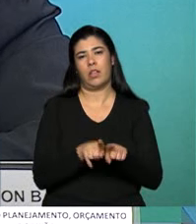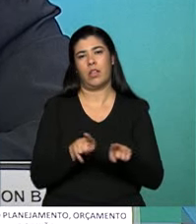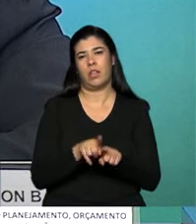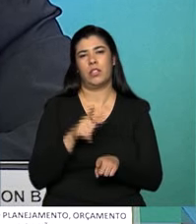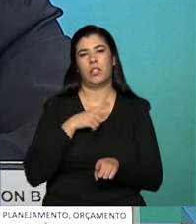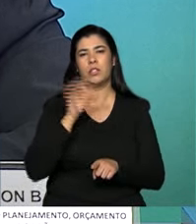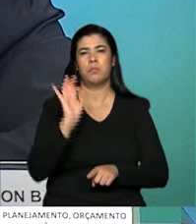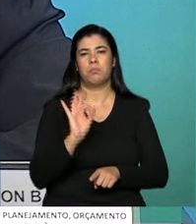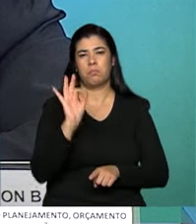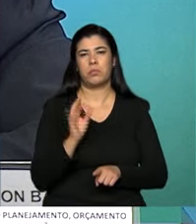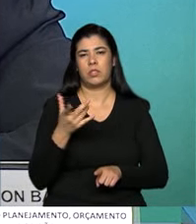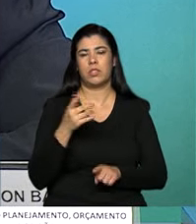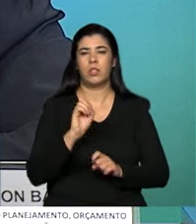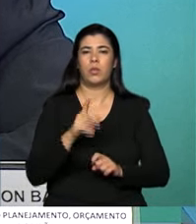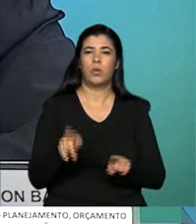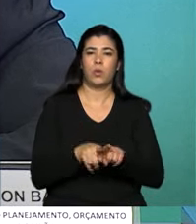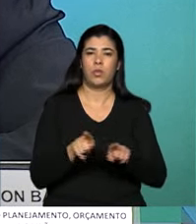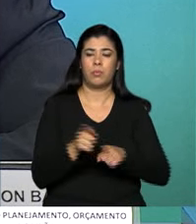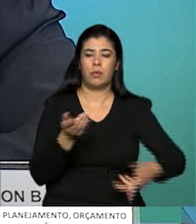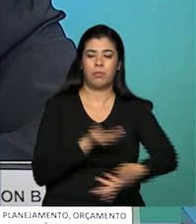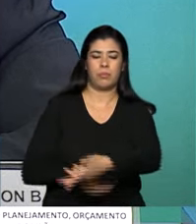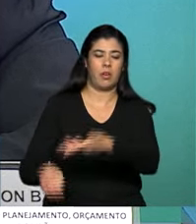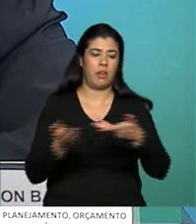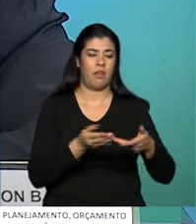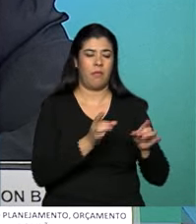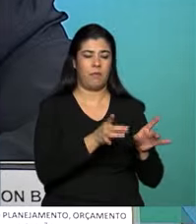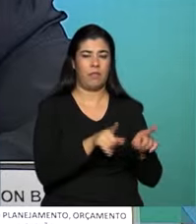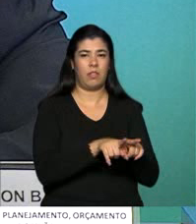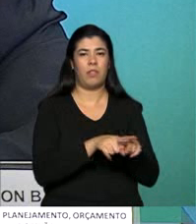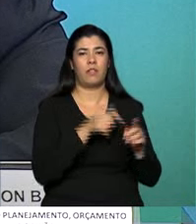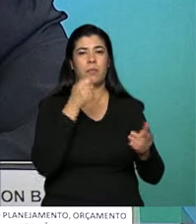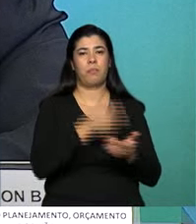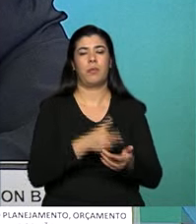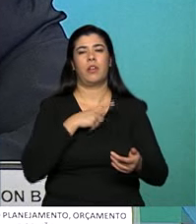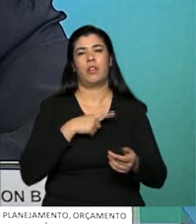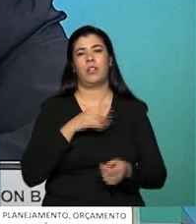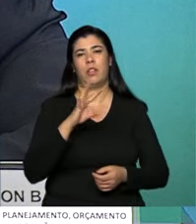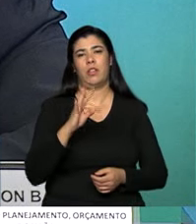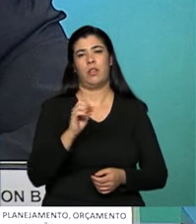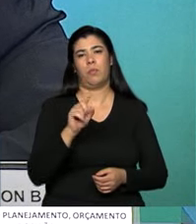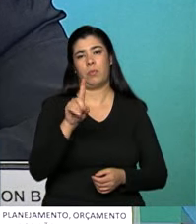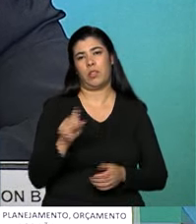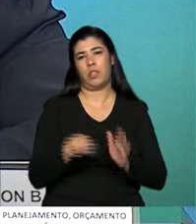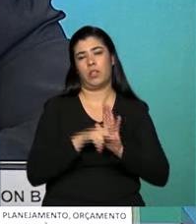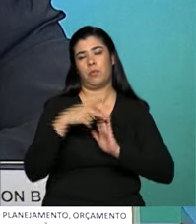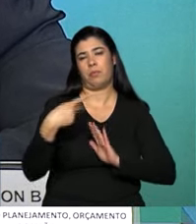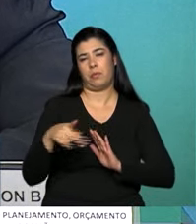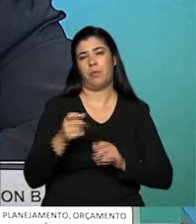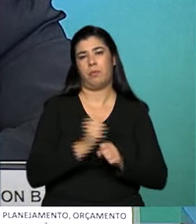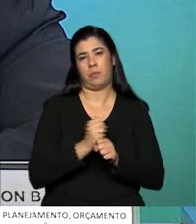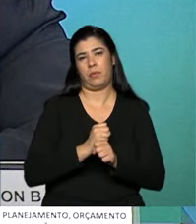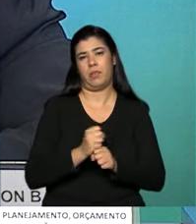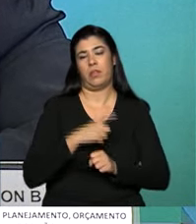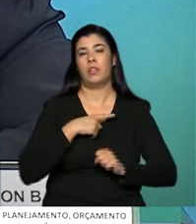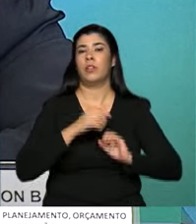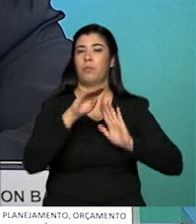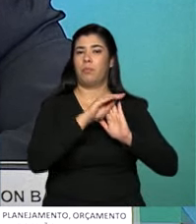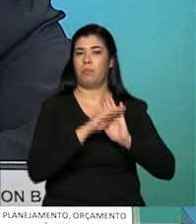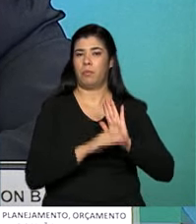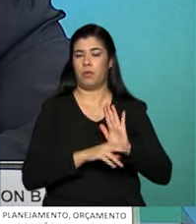quando não aá transmissão do do bem do imóvel você paga onde isso existe uma taxa de laudêmio Então vai ser feito um programa de